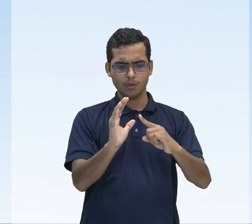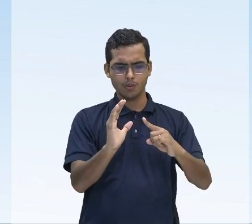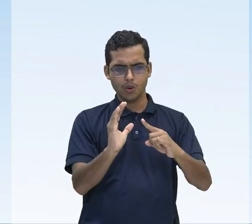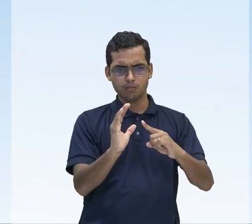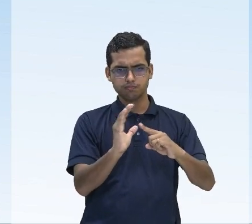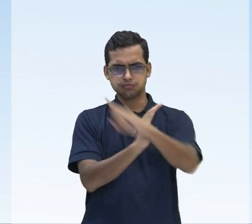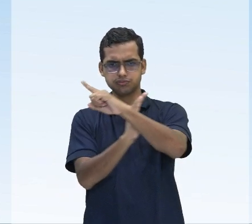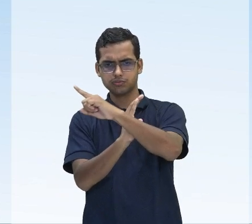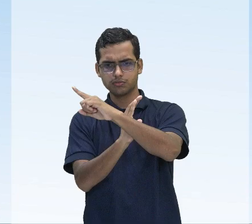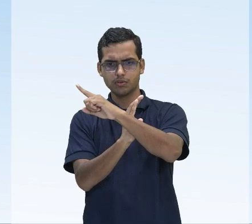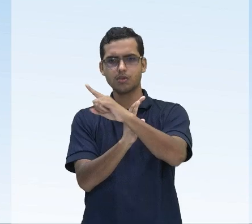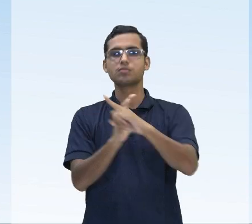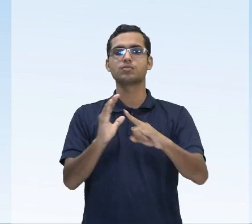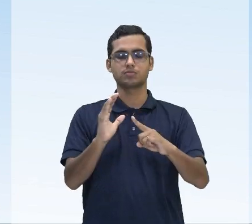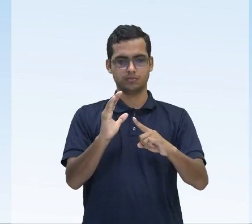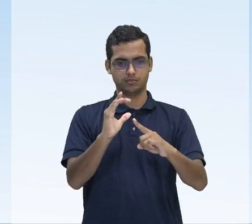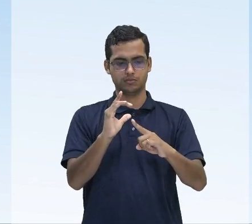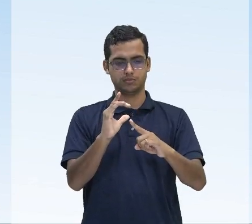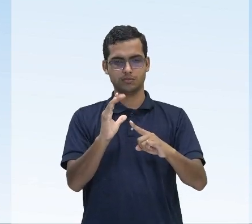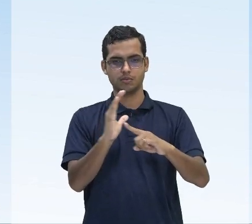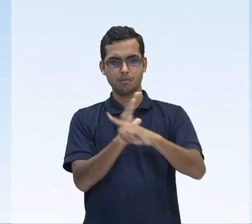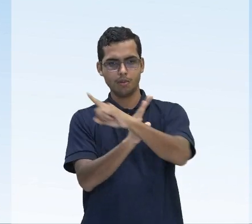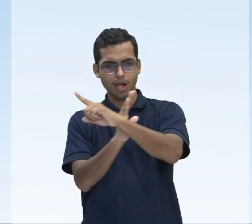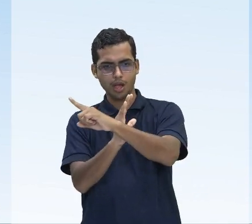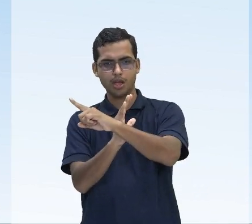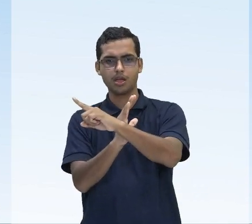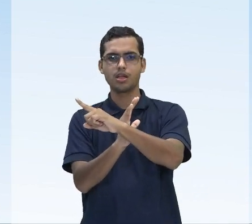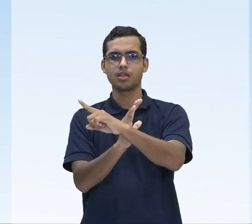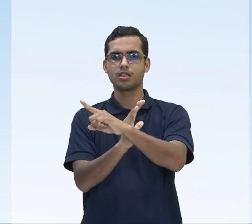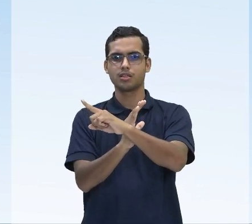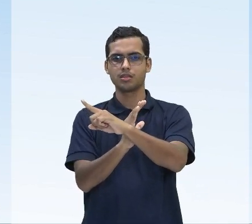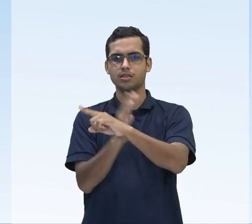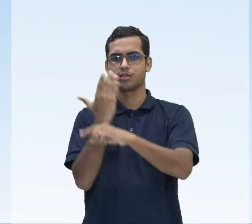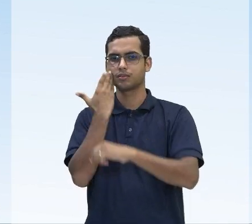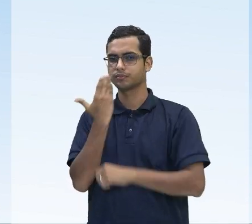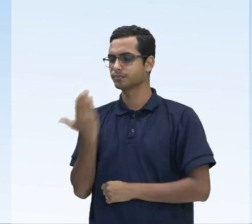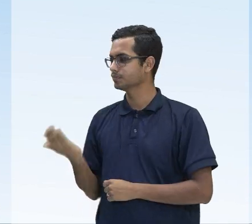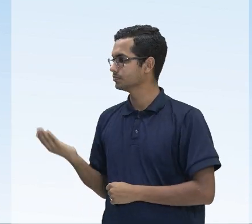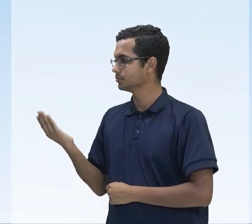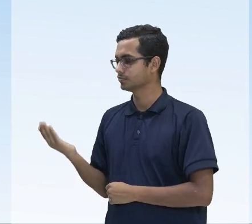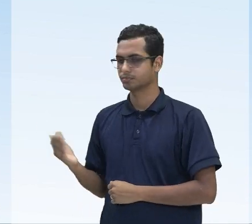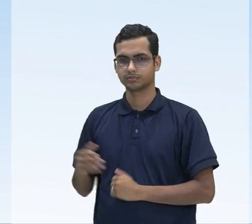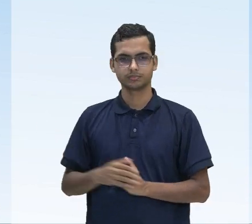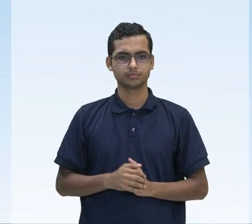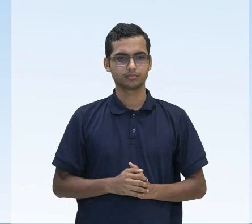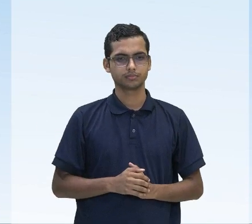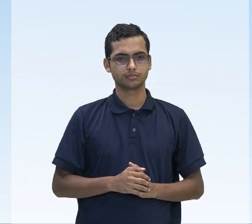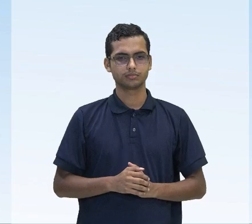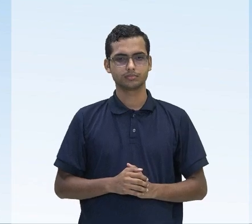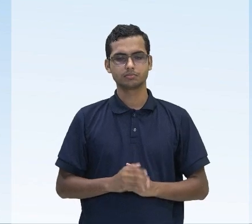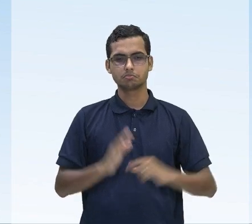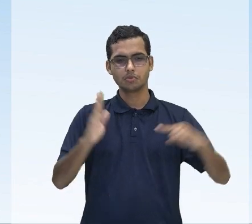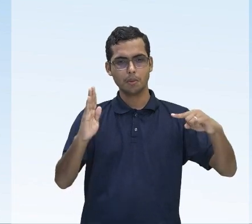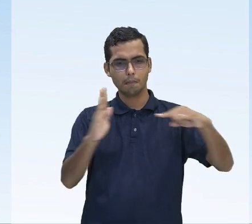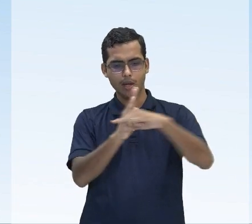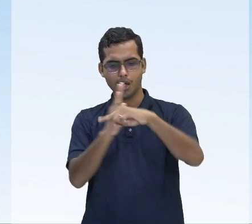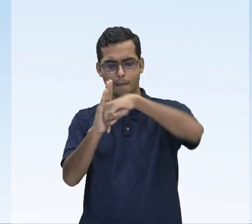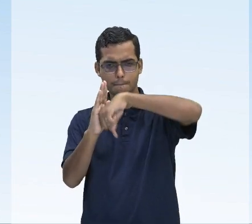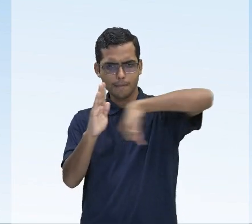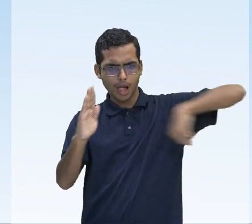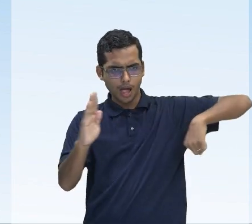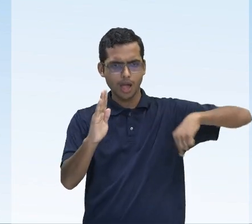volta numa direção que passa pelo foco, e o outro raio que incide no vértice